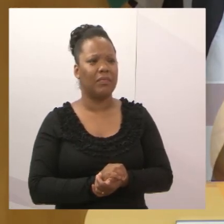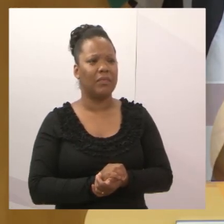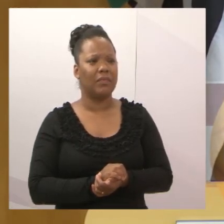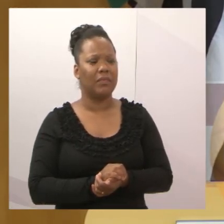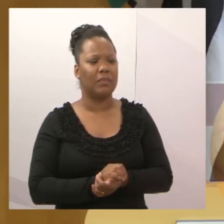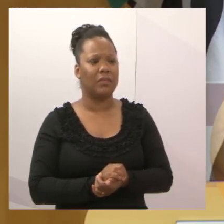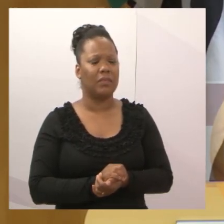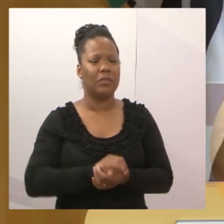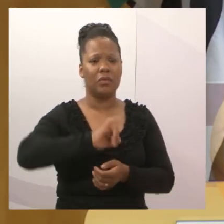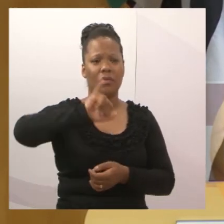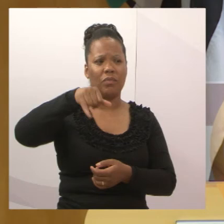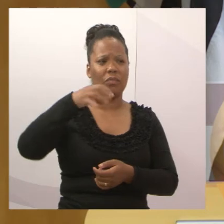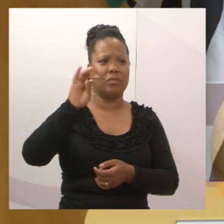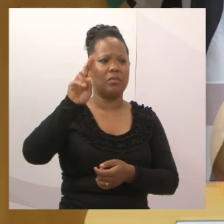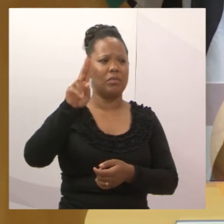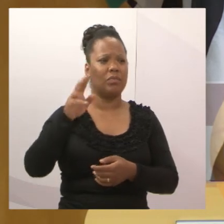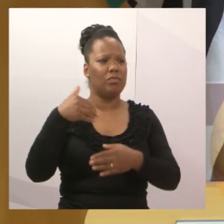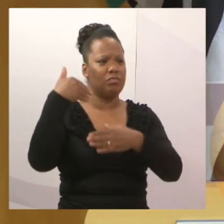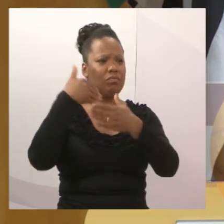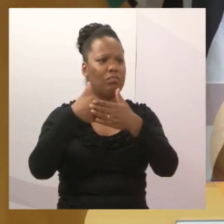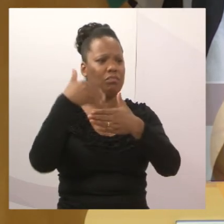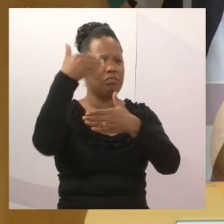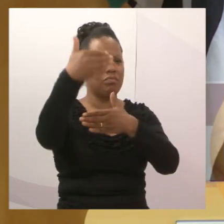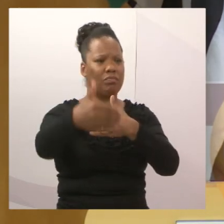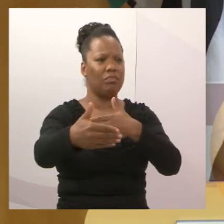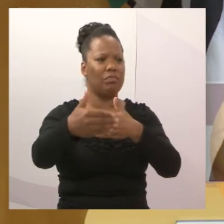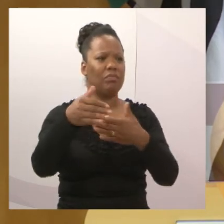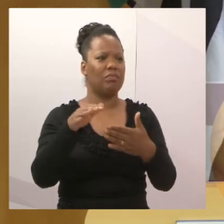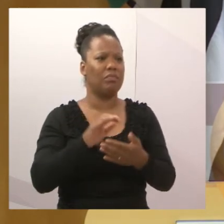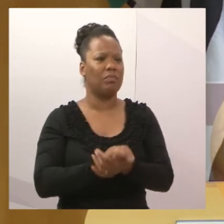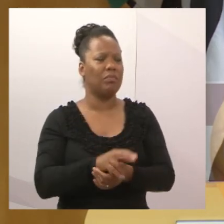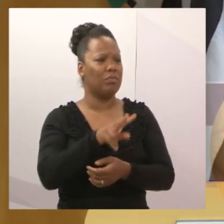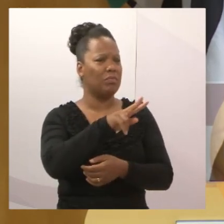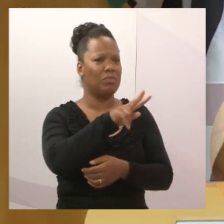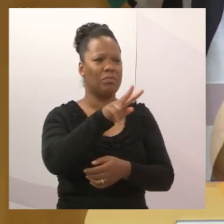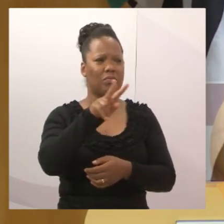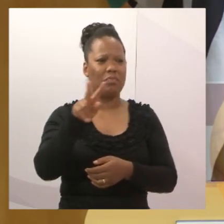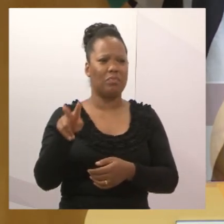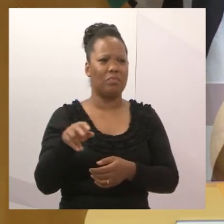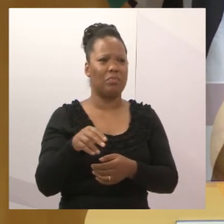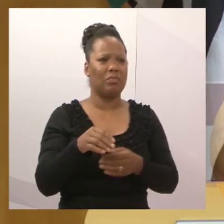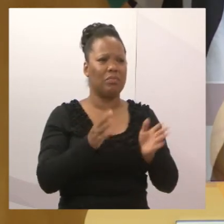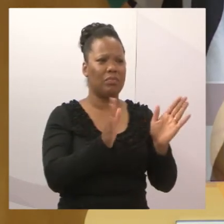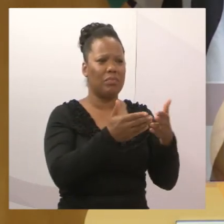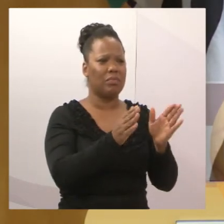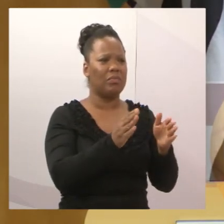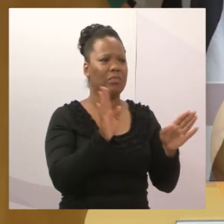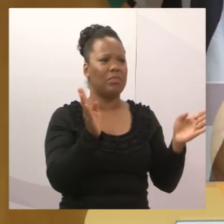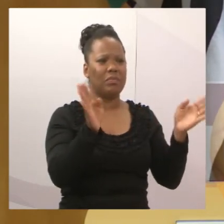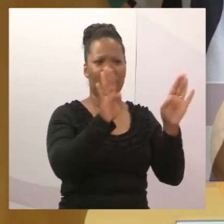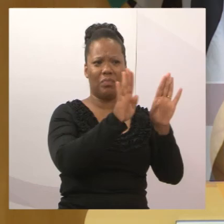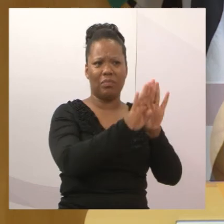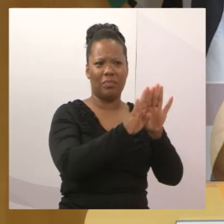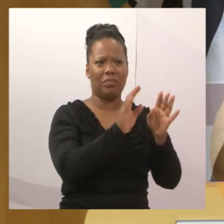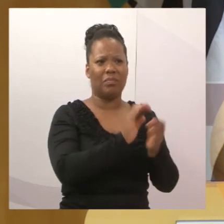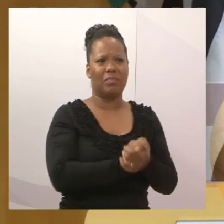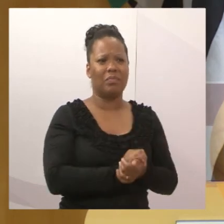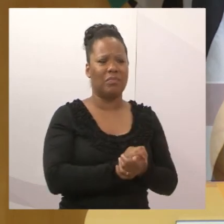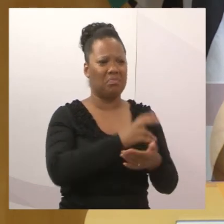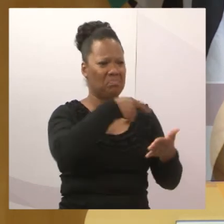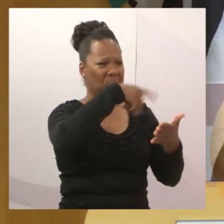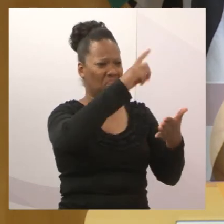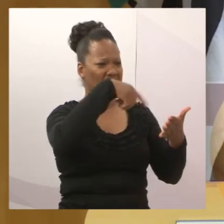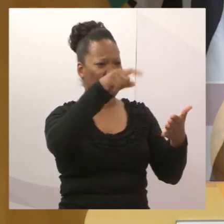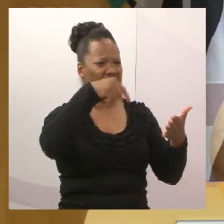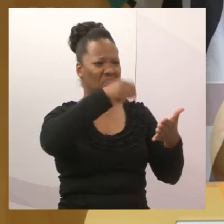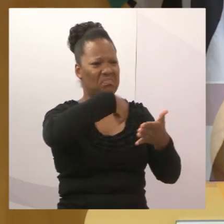à JTU. Olhem lá para vocês terem uma ideia. Uma guarita fechada, com alvenaria, toda